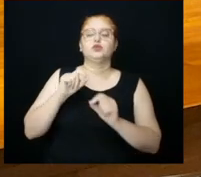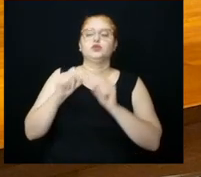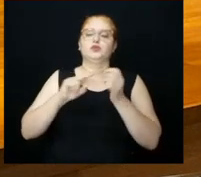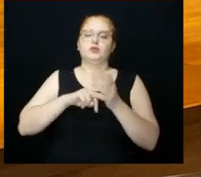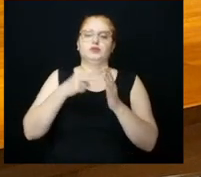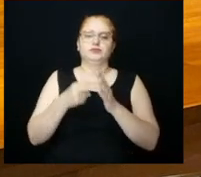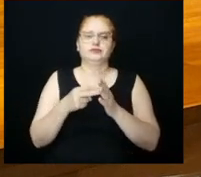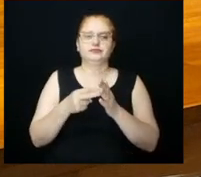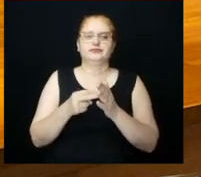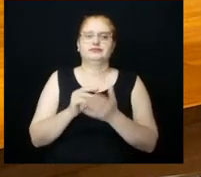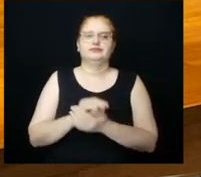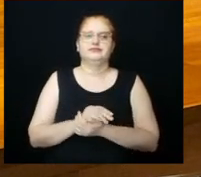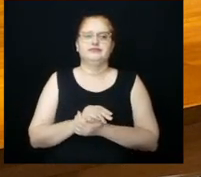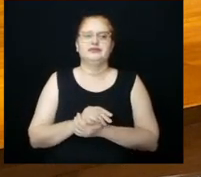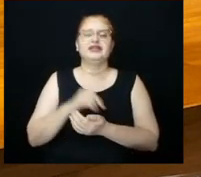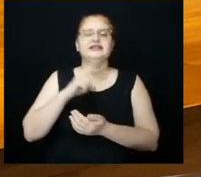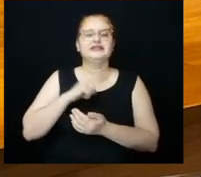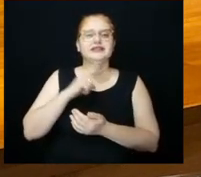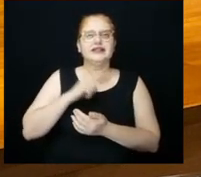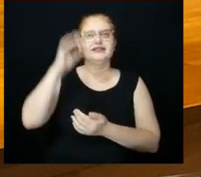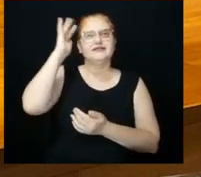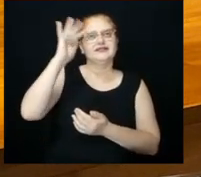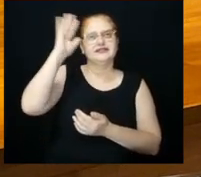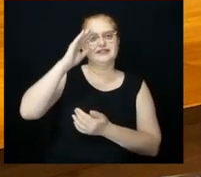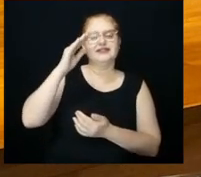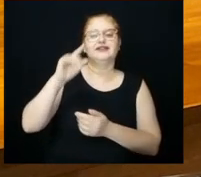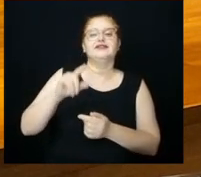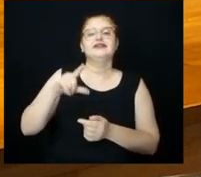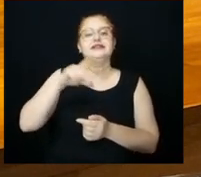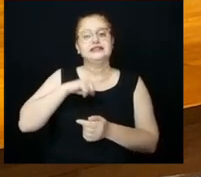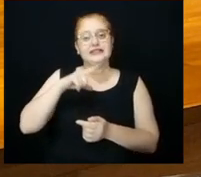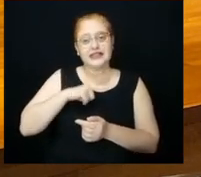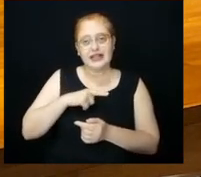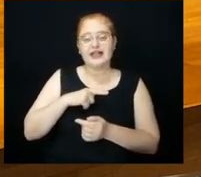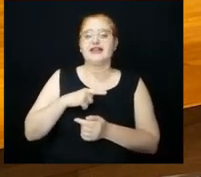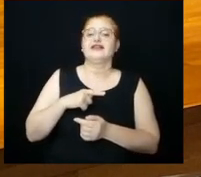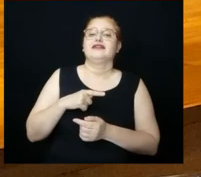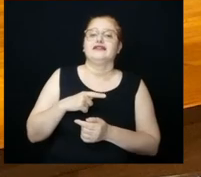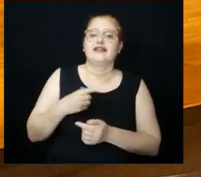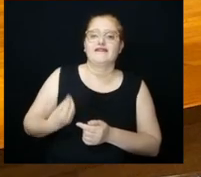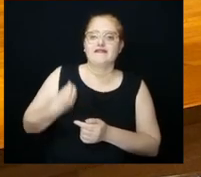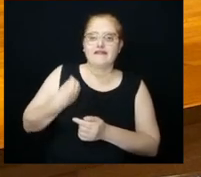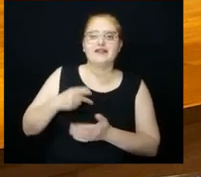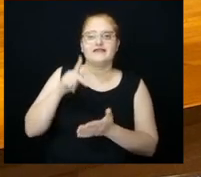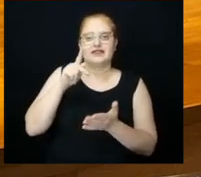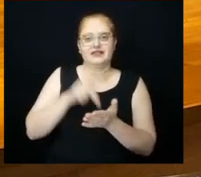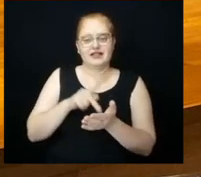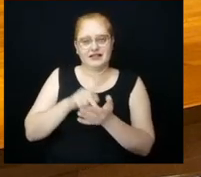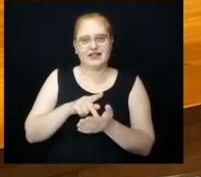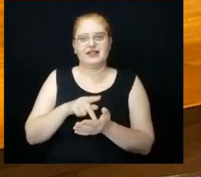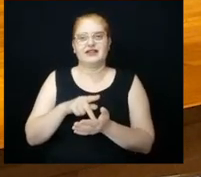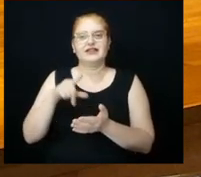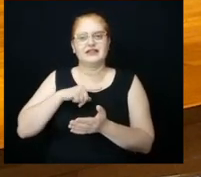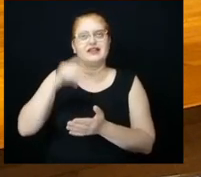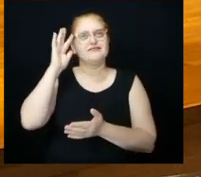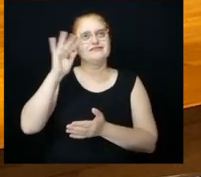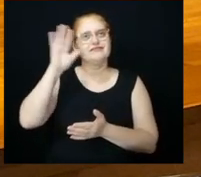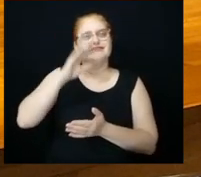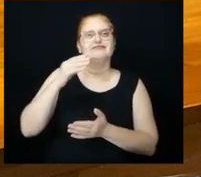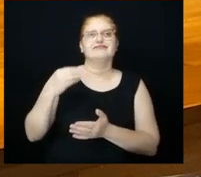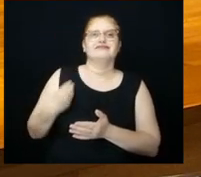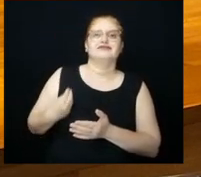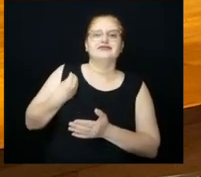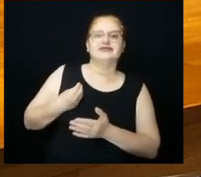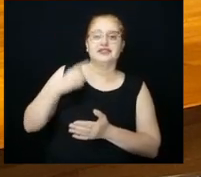vai dizer, há ficção na vida real e cotidiana. Ele consegue enxergar essas histórias, né? A vivência